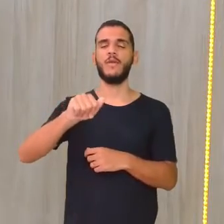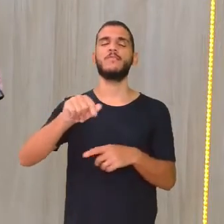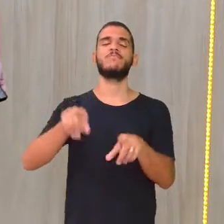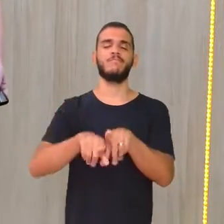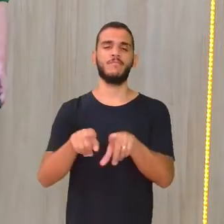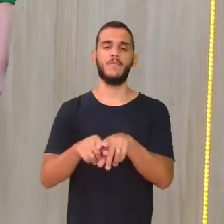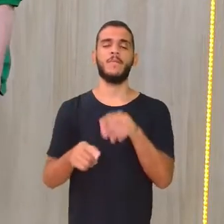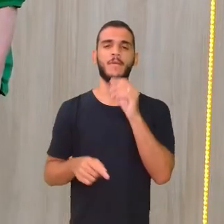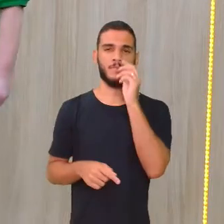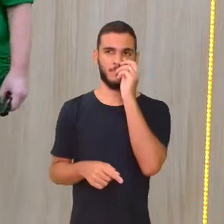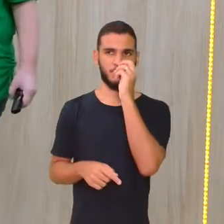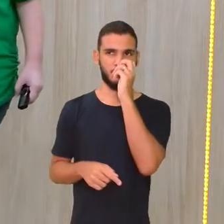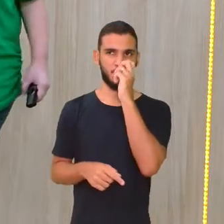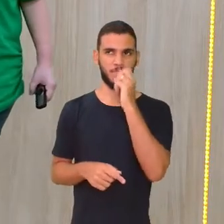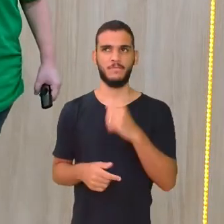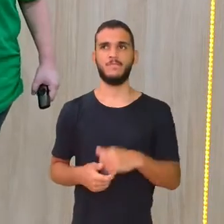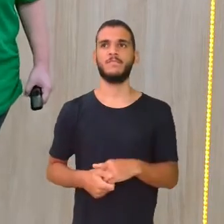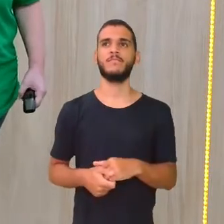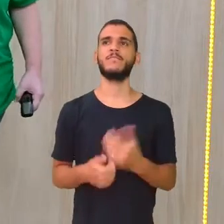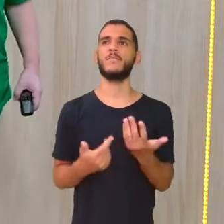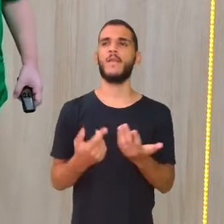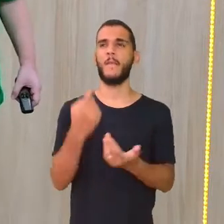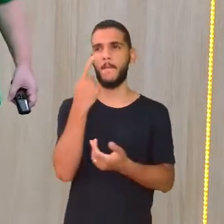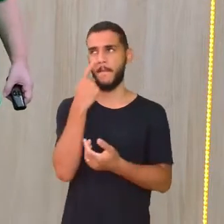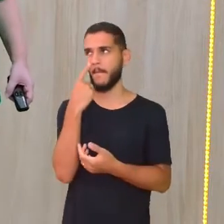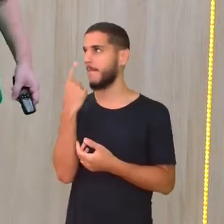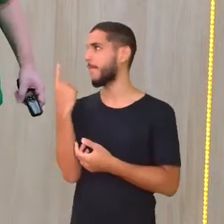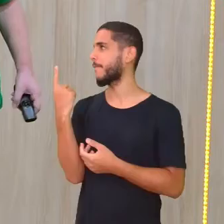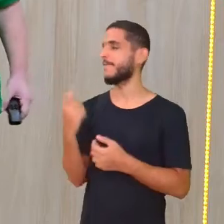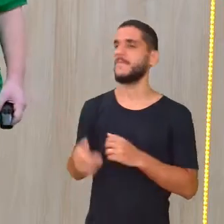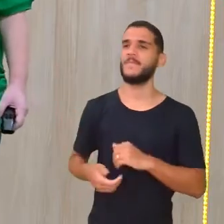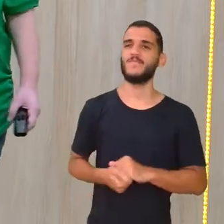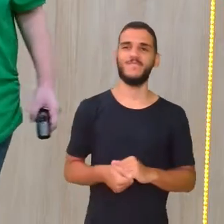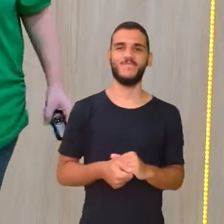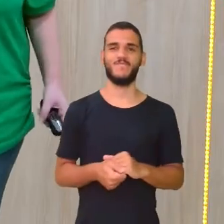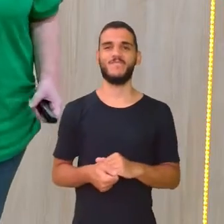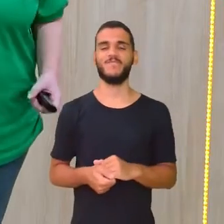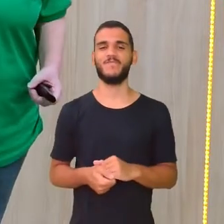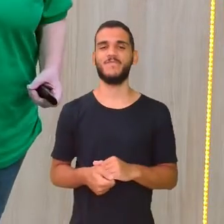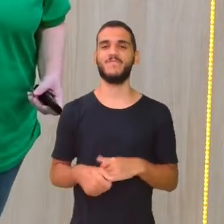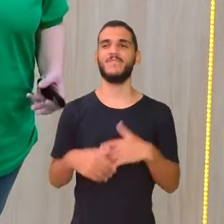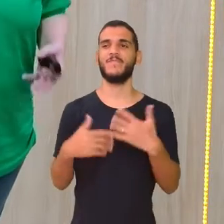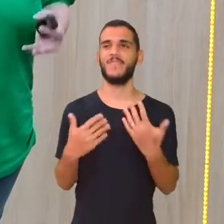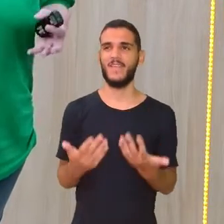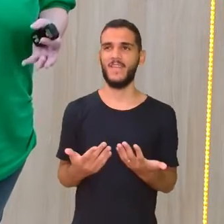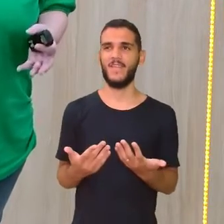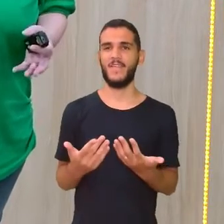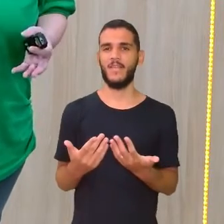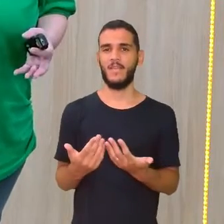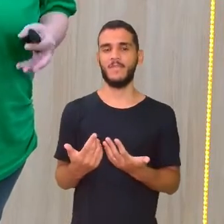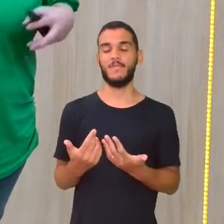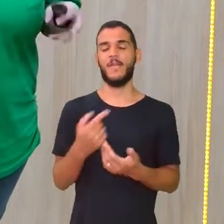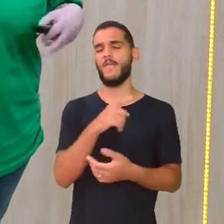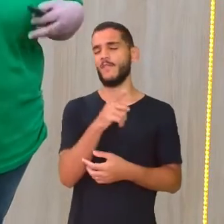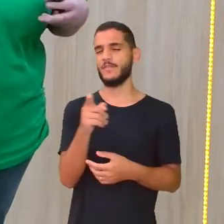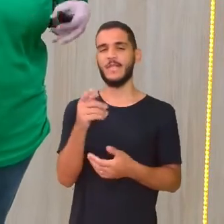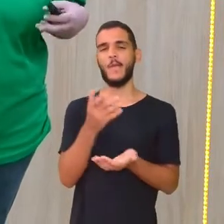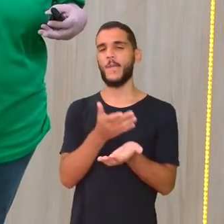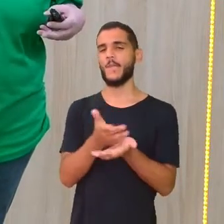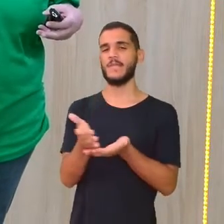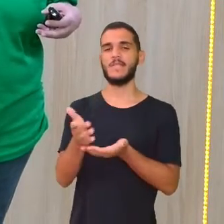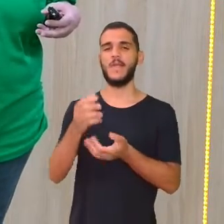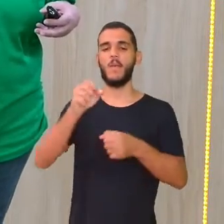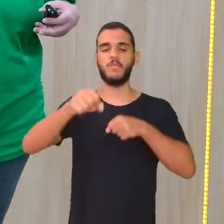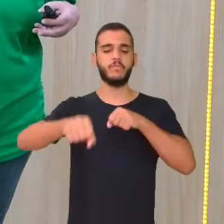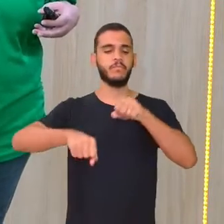isso. Bem, e aqui? Olha, gente, aqui não sei vocês, se vocês começaram a